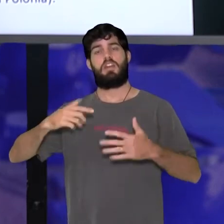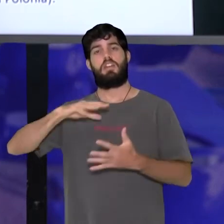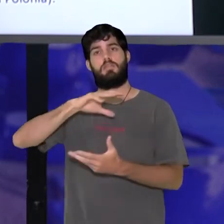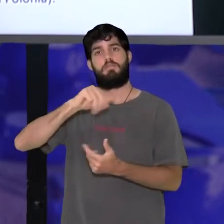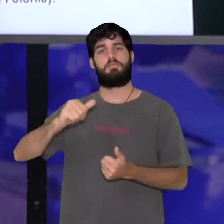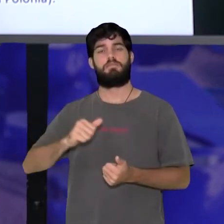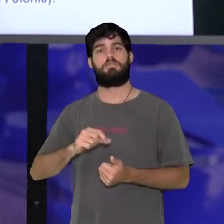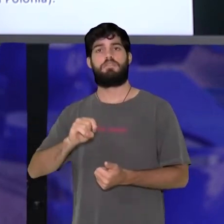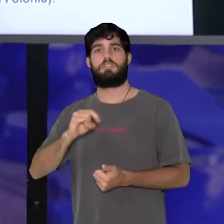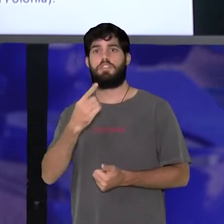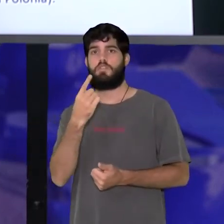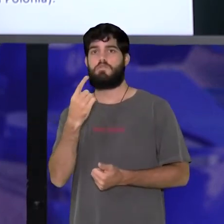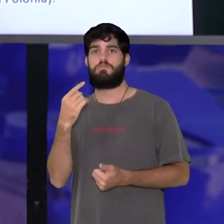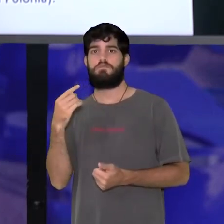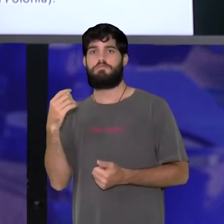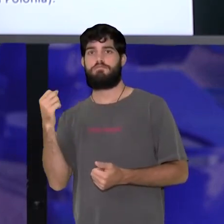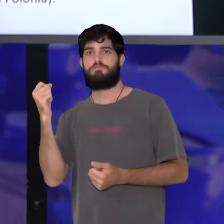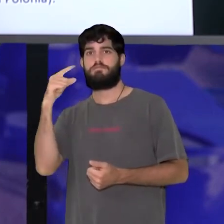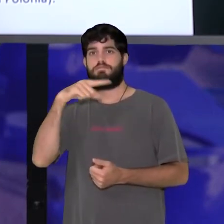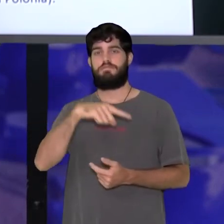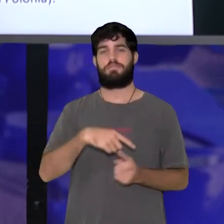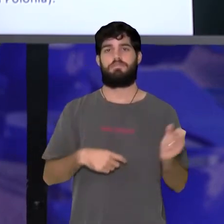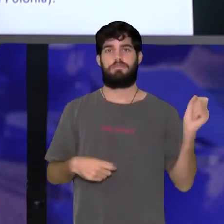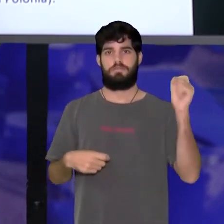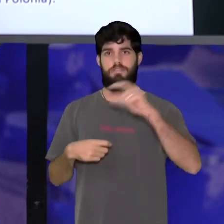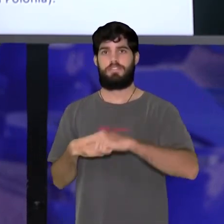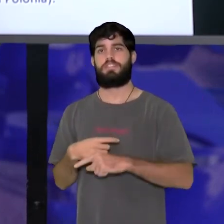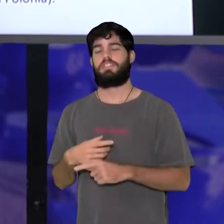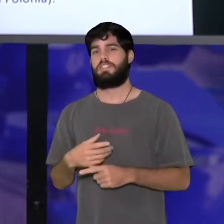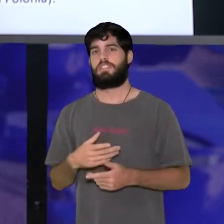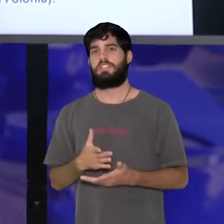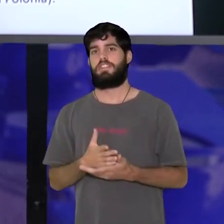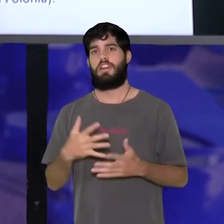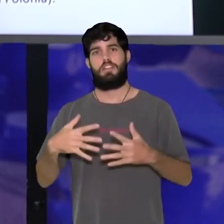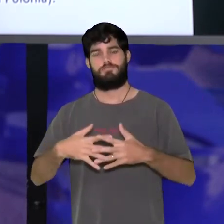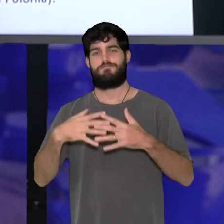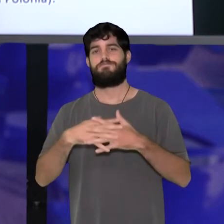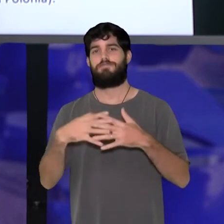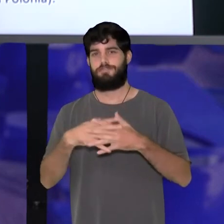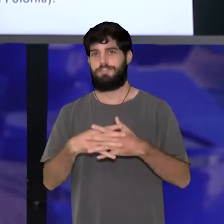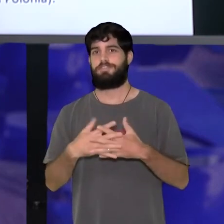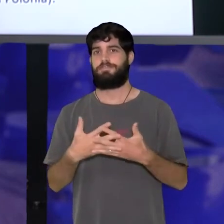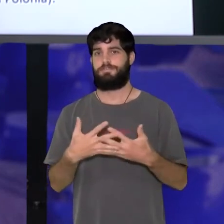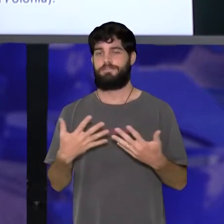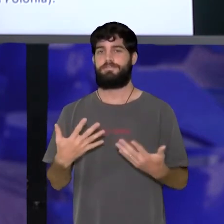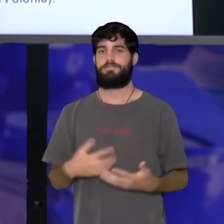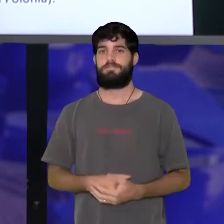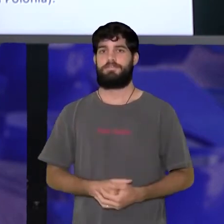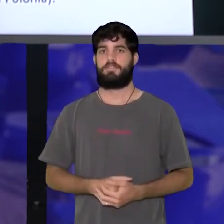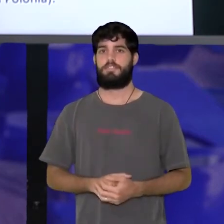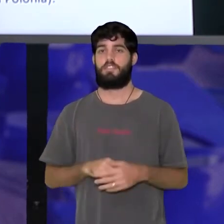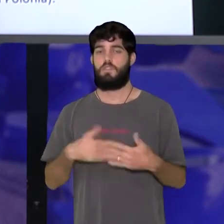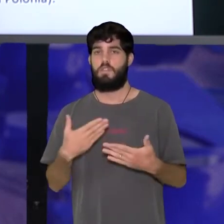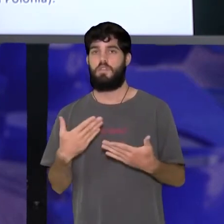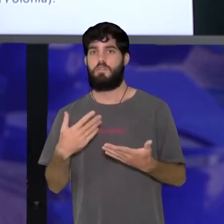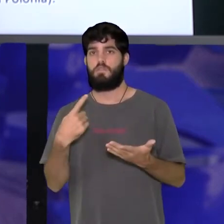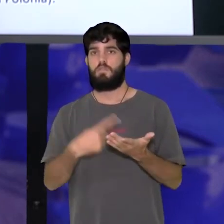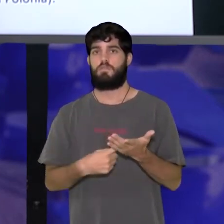se um ataca o outro, seus aliados iriam ajudar e a confusão estava feita. Qual foi o acordo